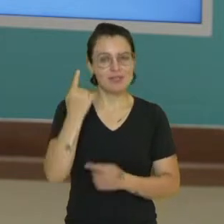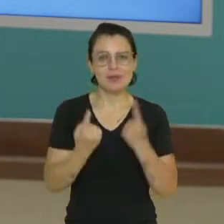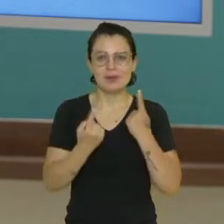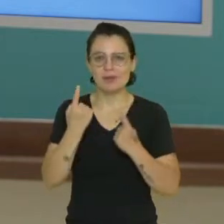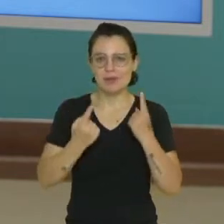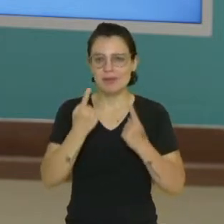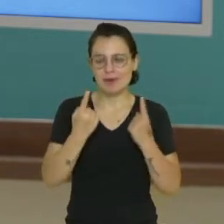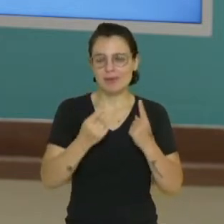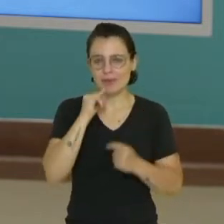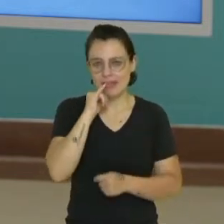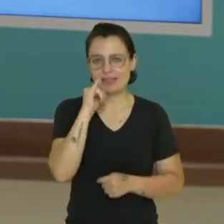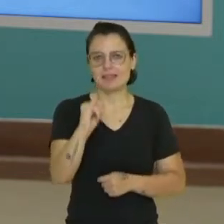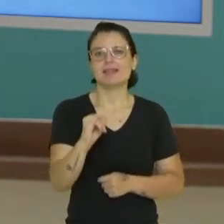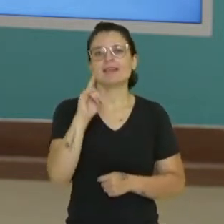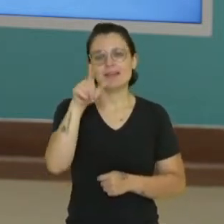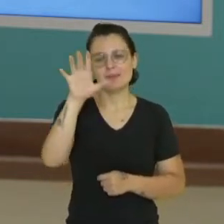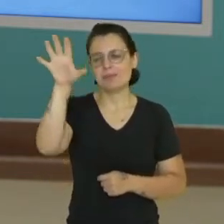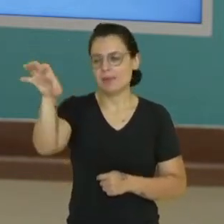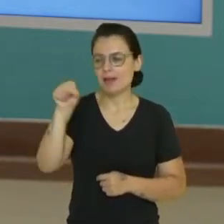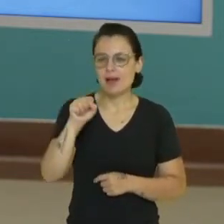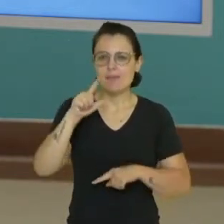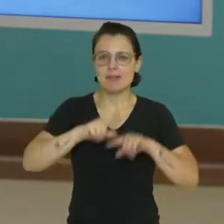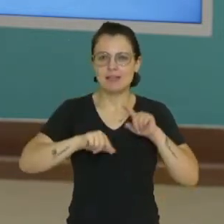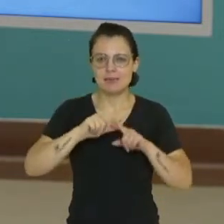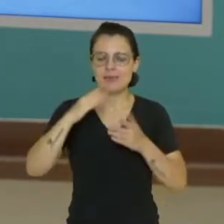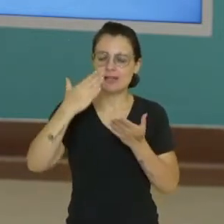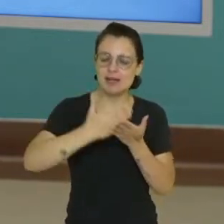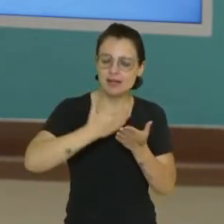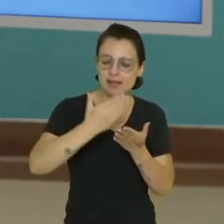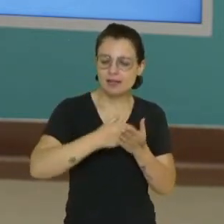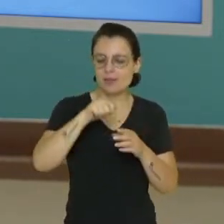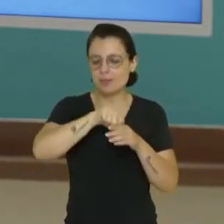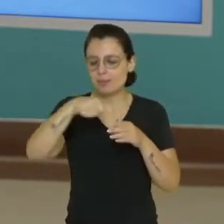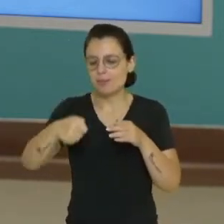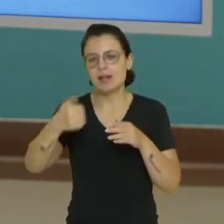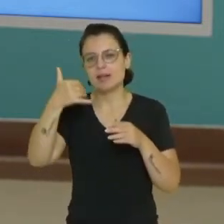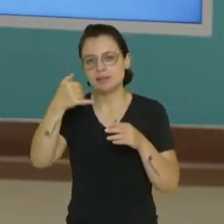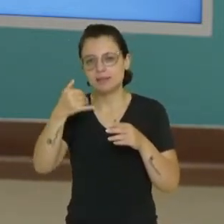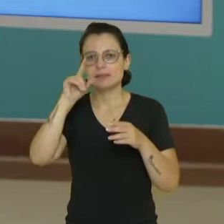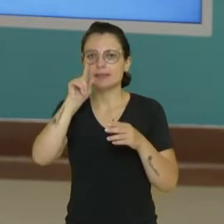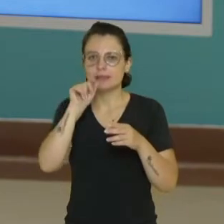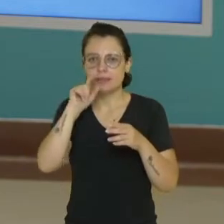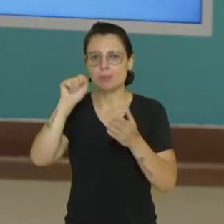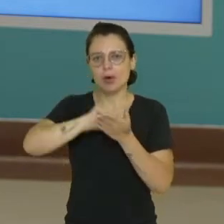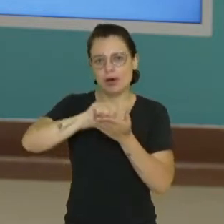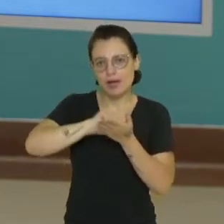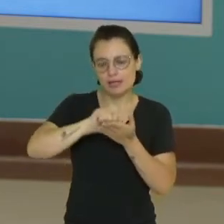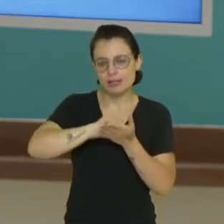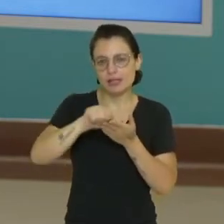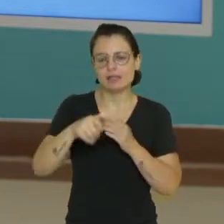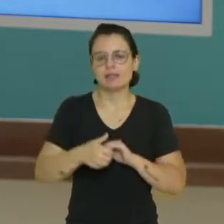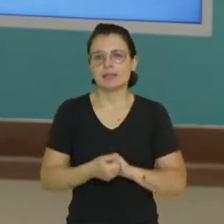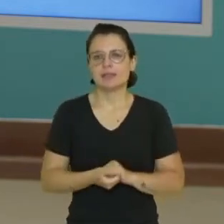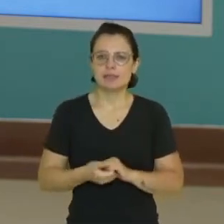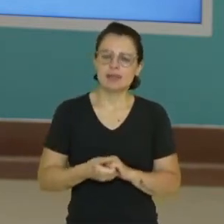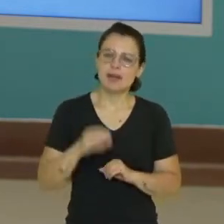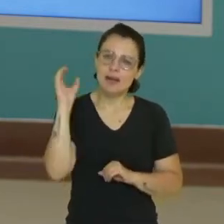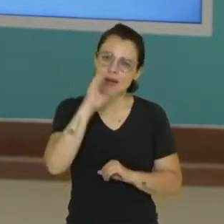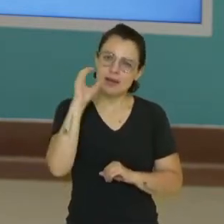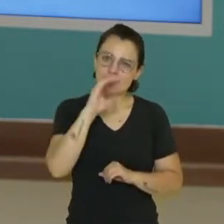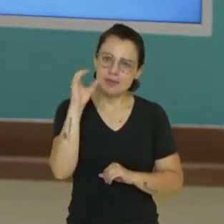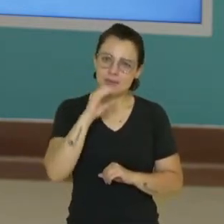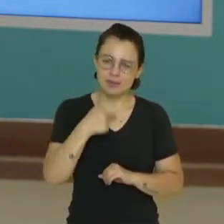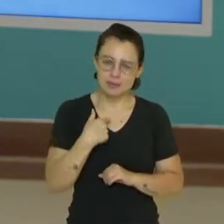o seu material, isso mesmo, o caderno e o penal para fazer os registros, as anotações. Corre lá, eu vou dar